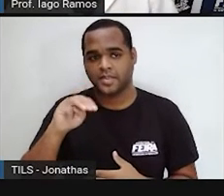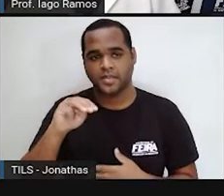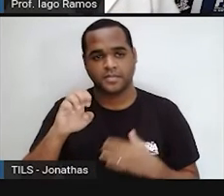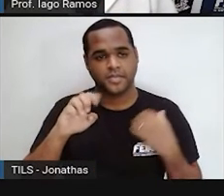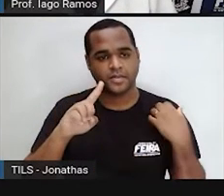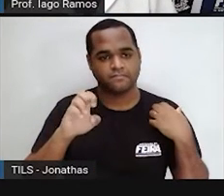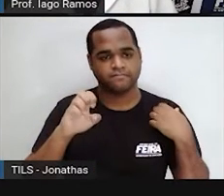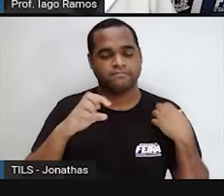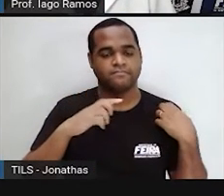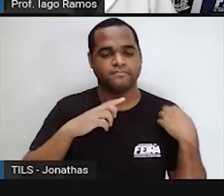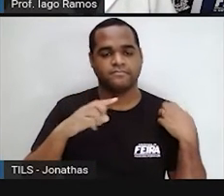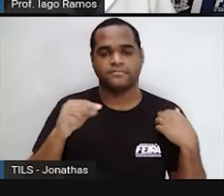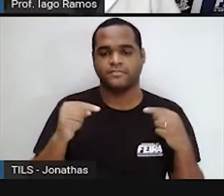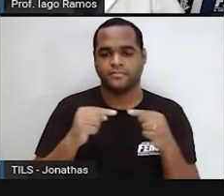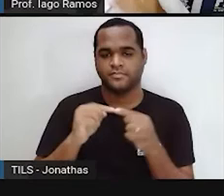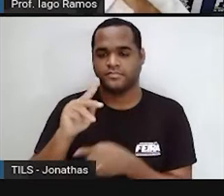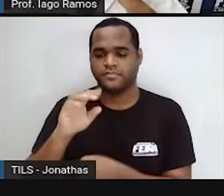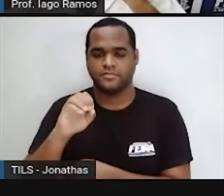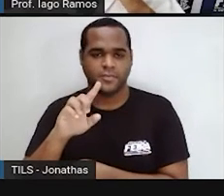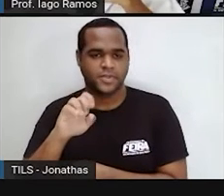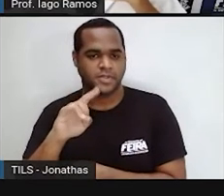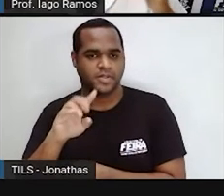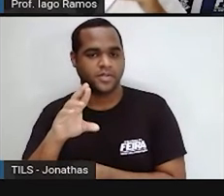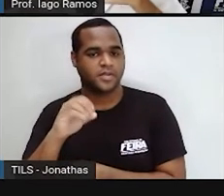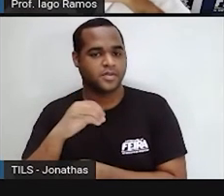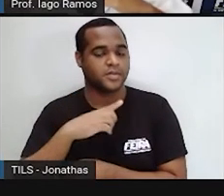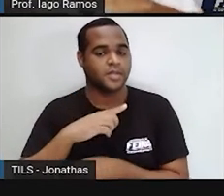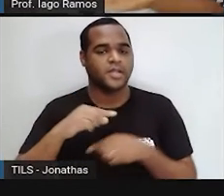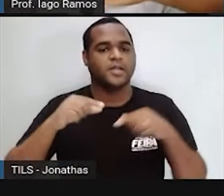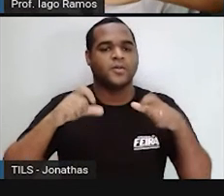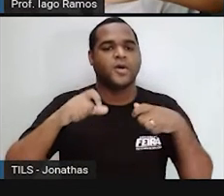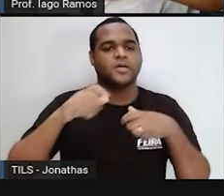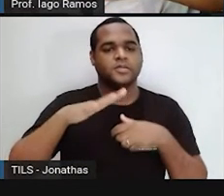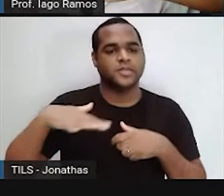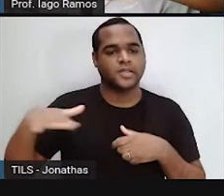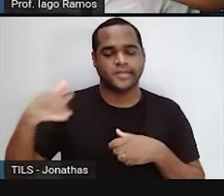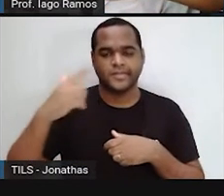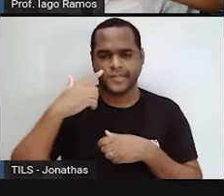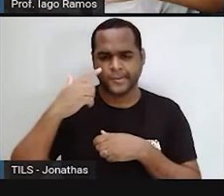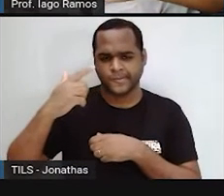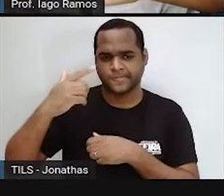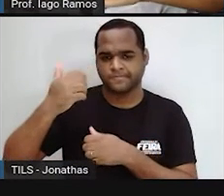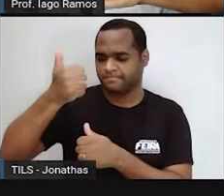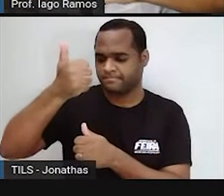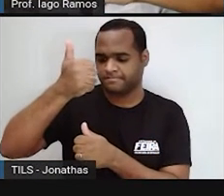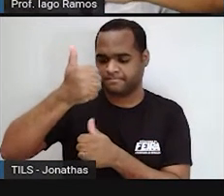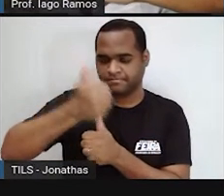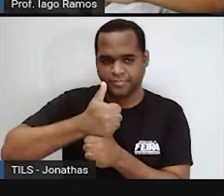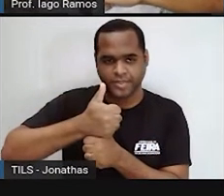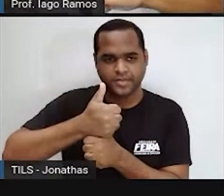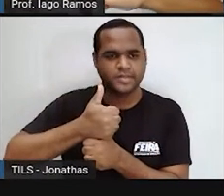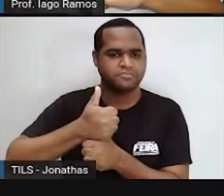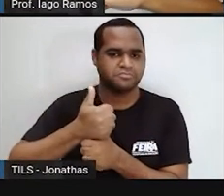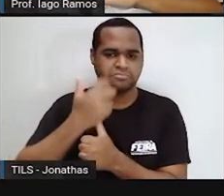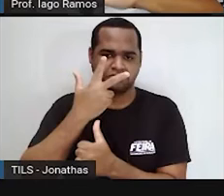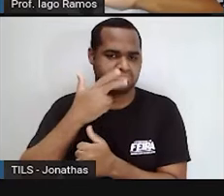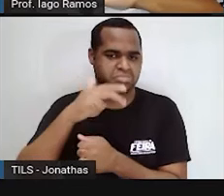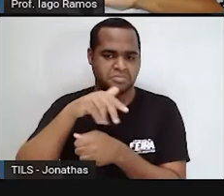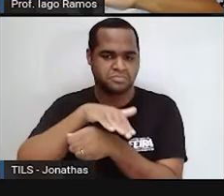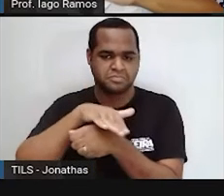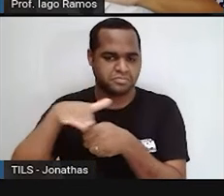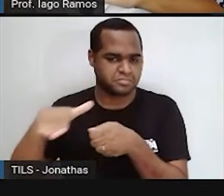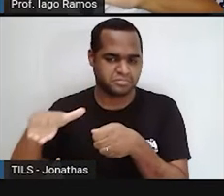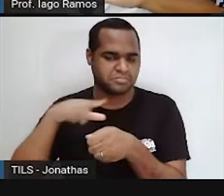poliedro onde ela vai ter uma base é o que apoia a pirâmide Zinha uma mesa por